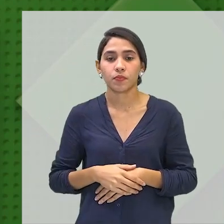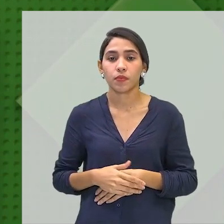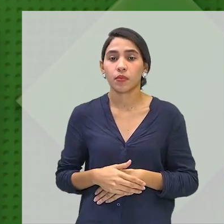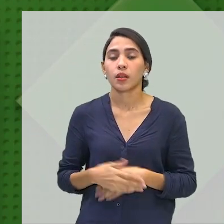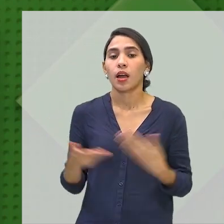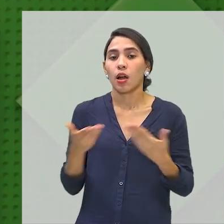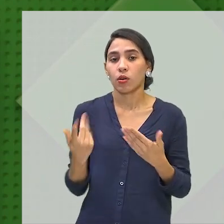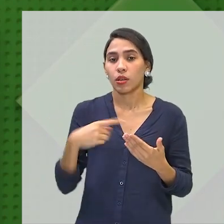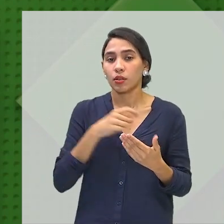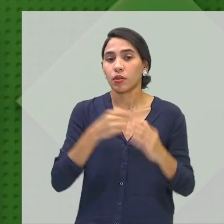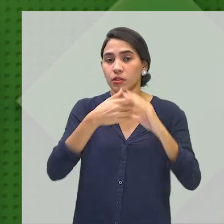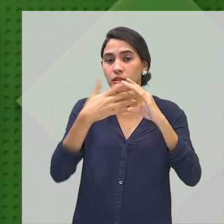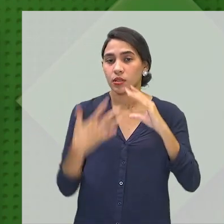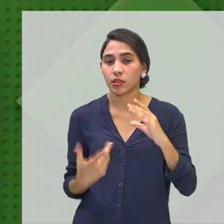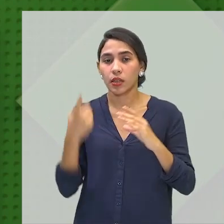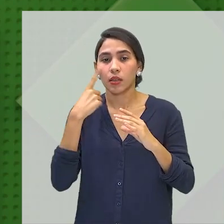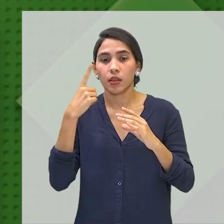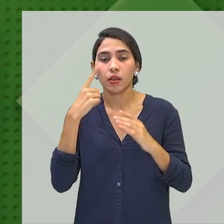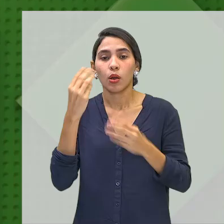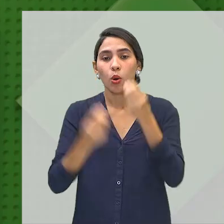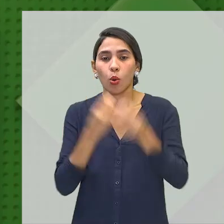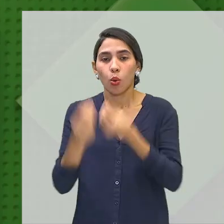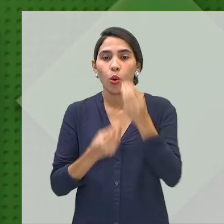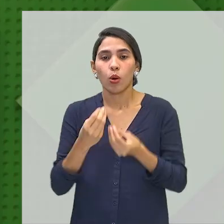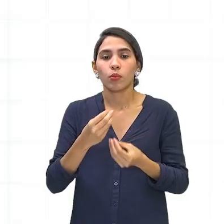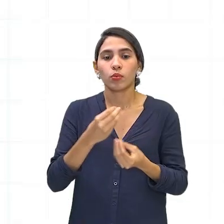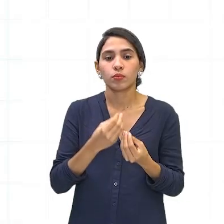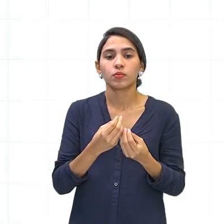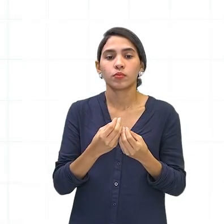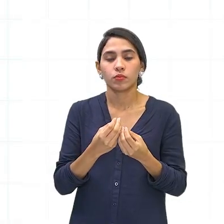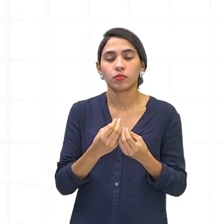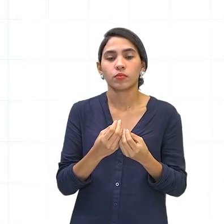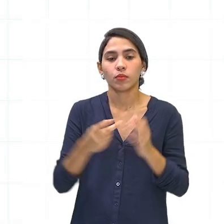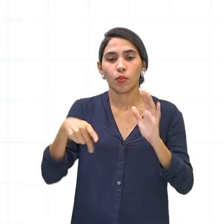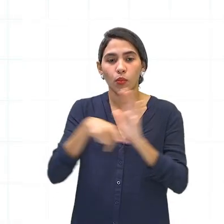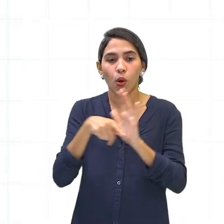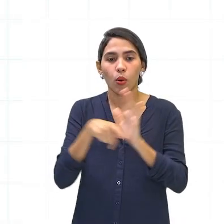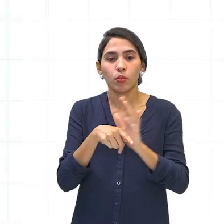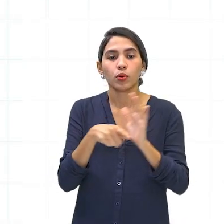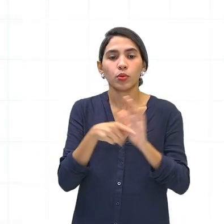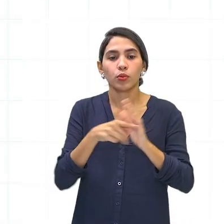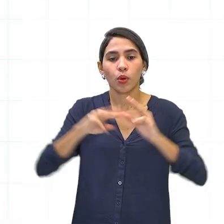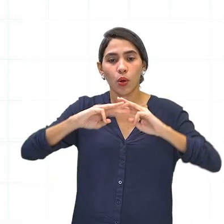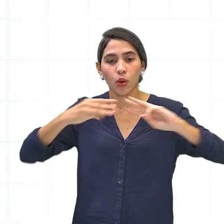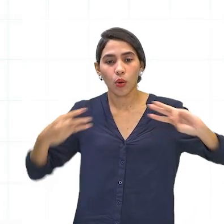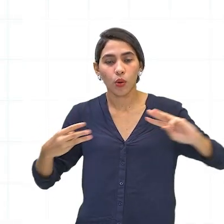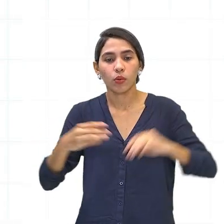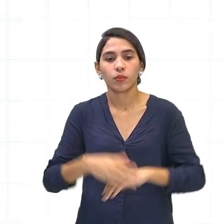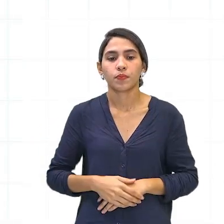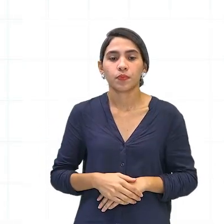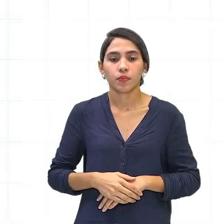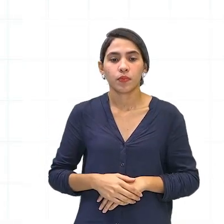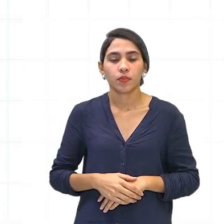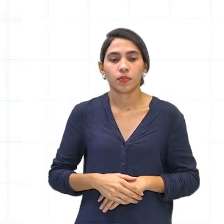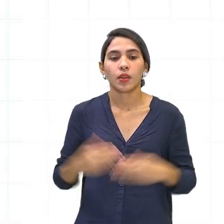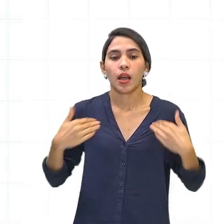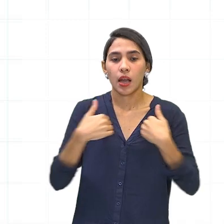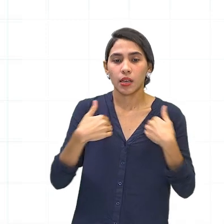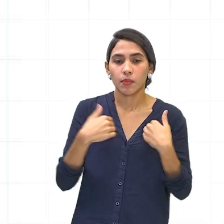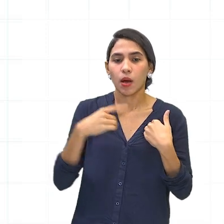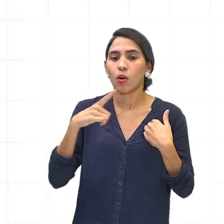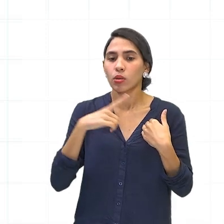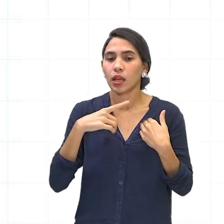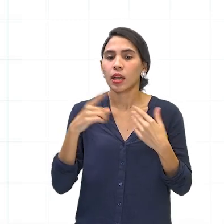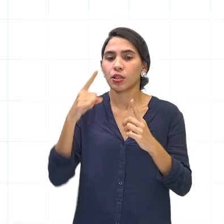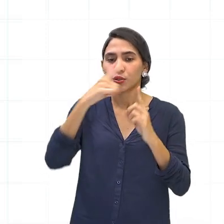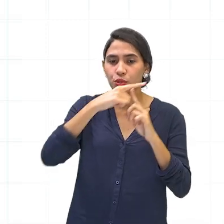das características, né, relacionadas com os tecidos e órgãos dos animais. Os animais possuem tecidos especializados e